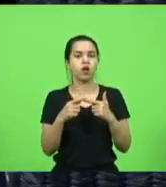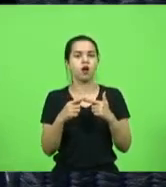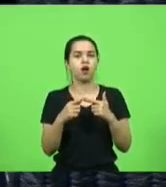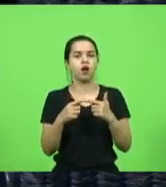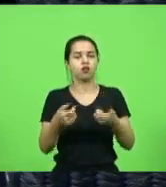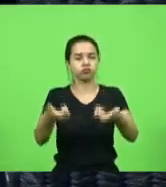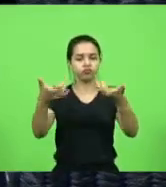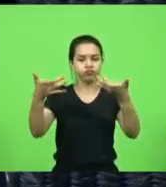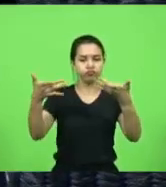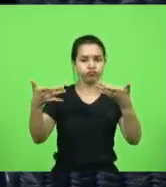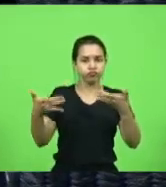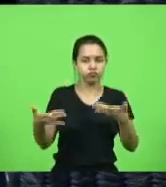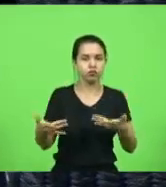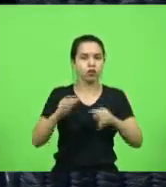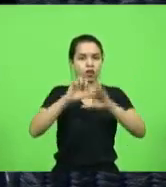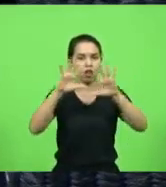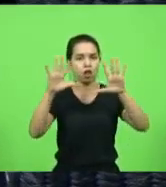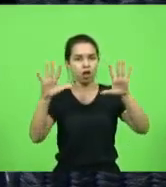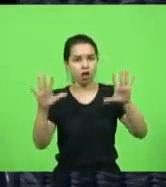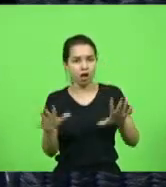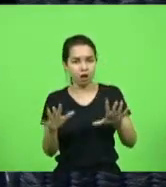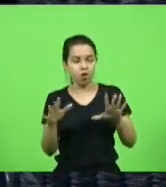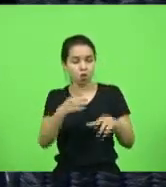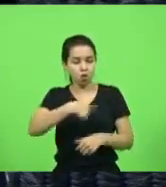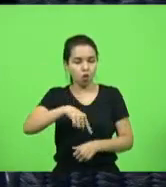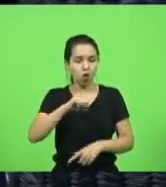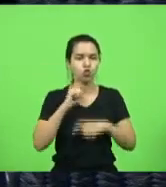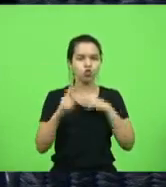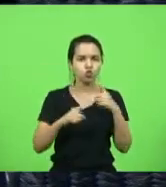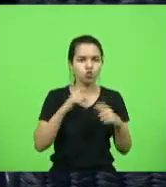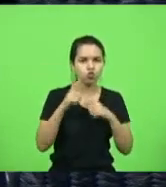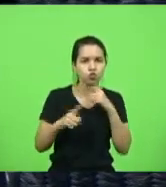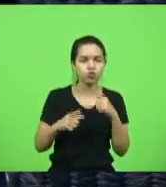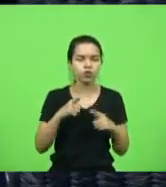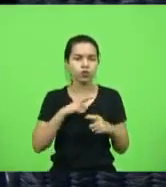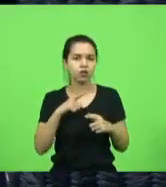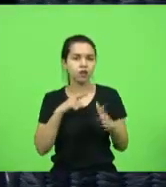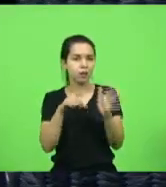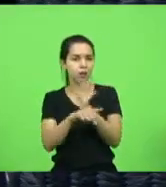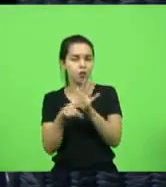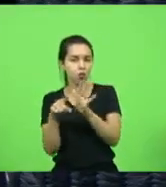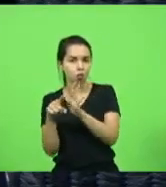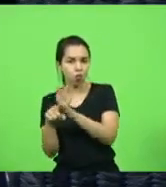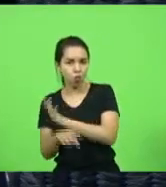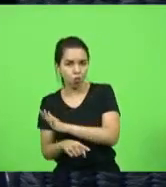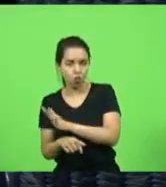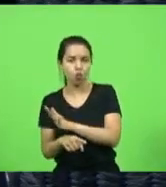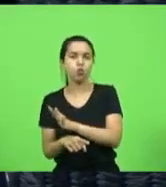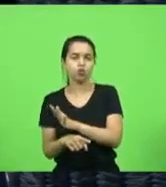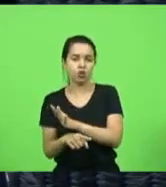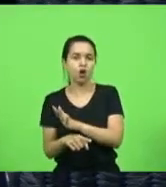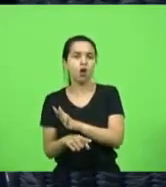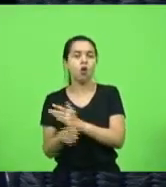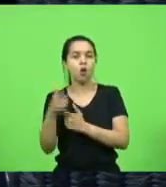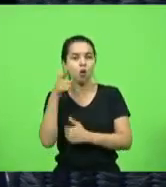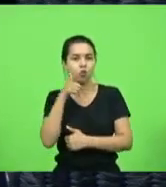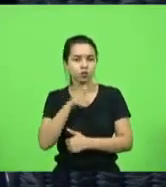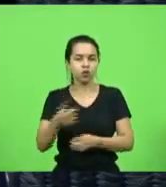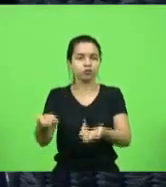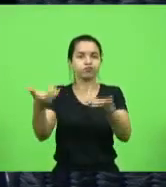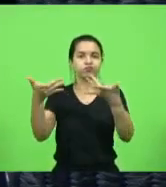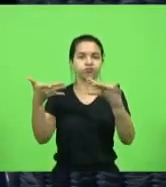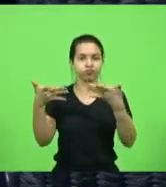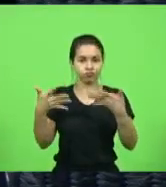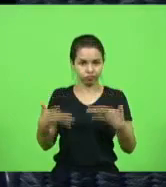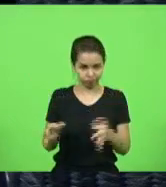nossos pontos de interrogações, os nossos questionamentos, virarem pontos de exclamações. É isso que